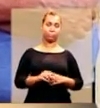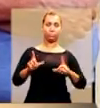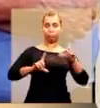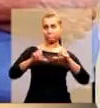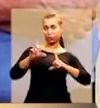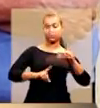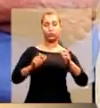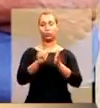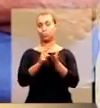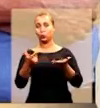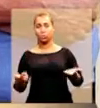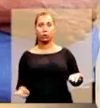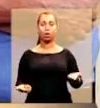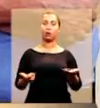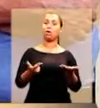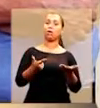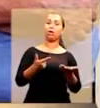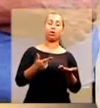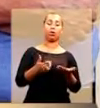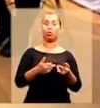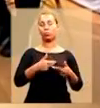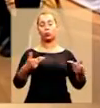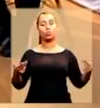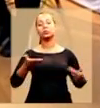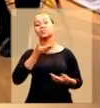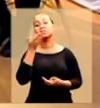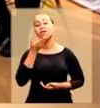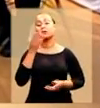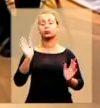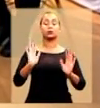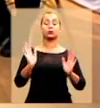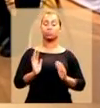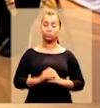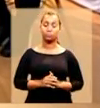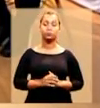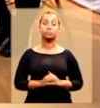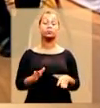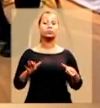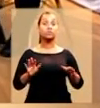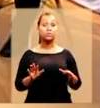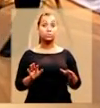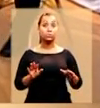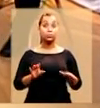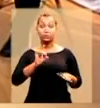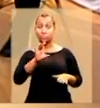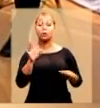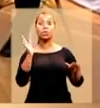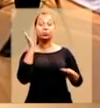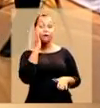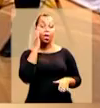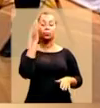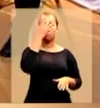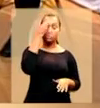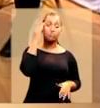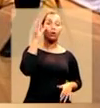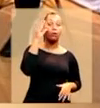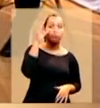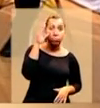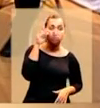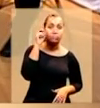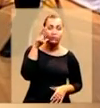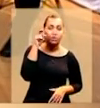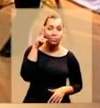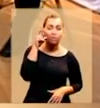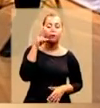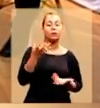vem numa televisão, não vem num programa. De uma forma tão exatamente, massiva, né? mais nacional, né? Isso. Só sabe quem consome mesmo,